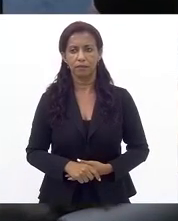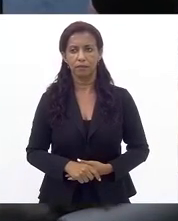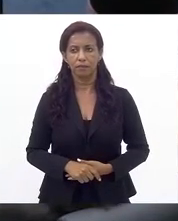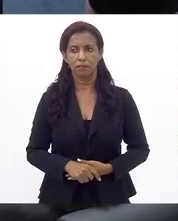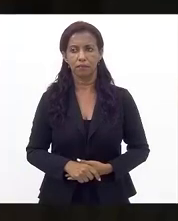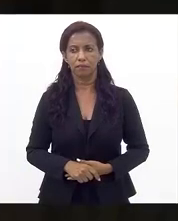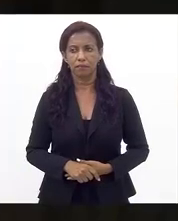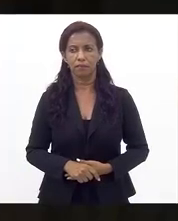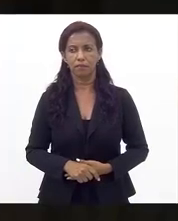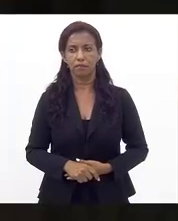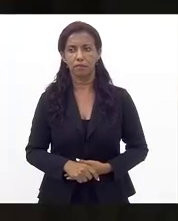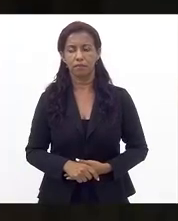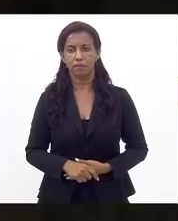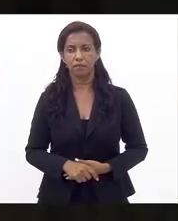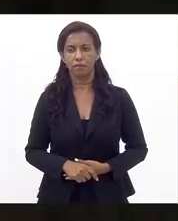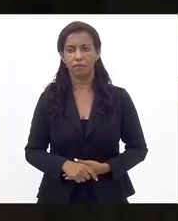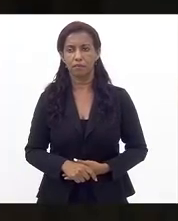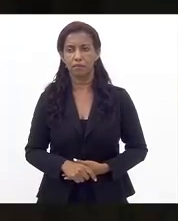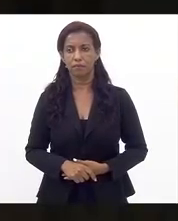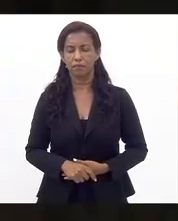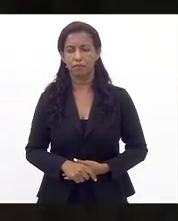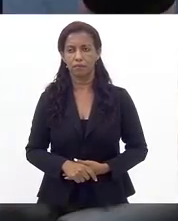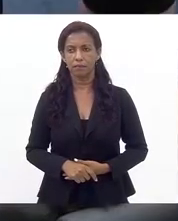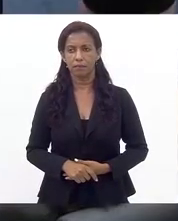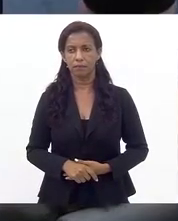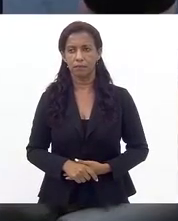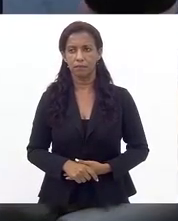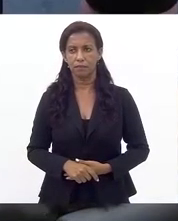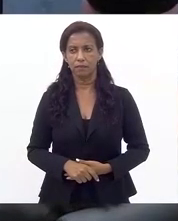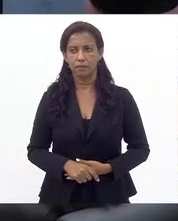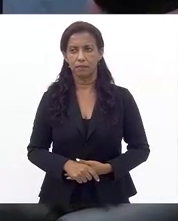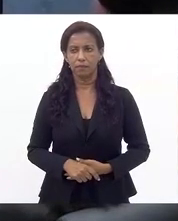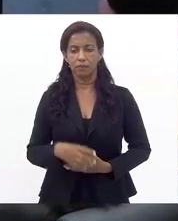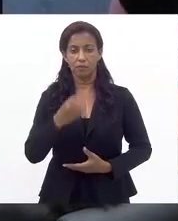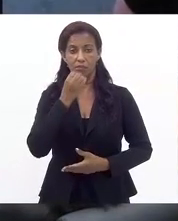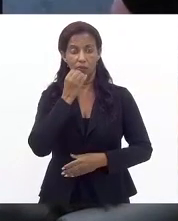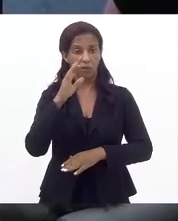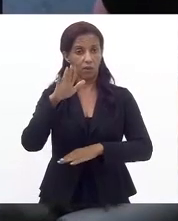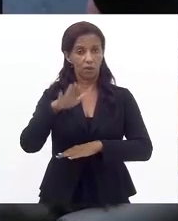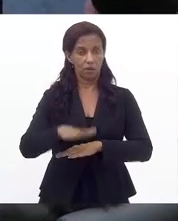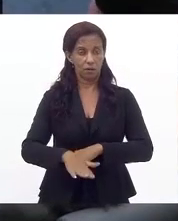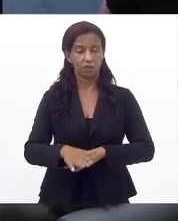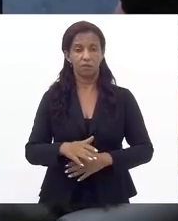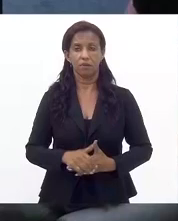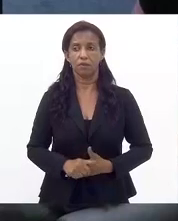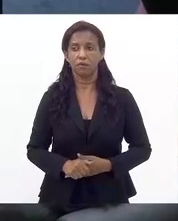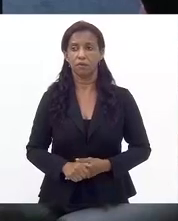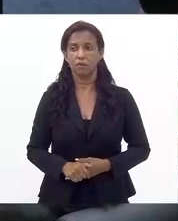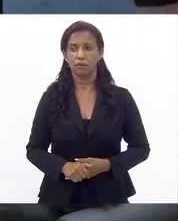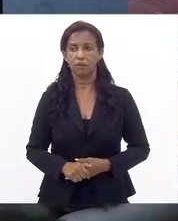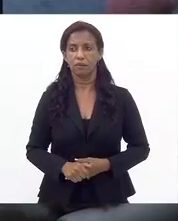cumprimentando passo a palavra você cria o Olá boa tarde